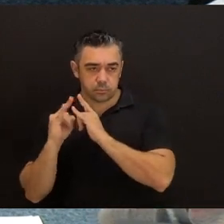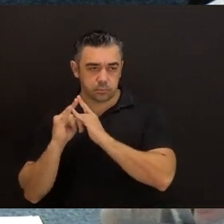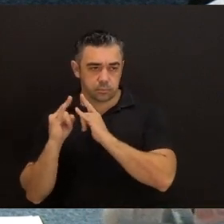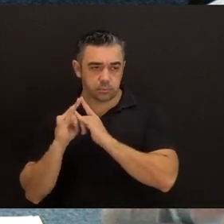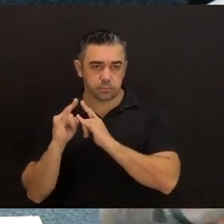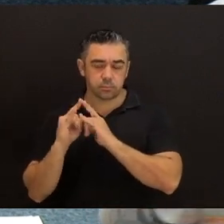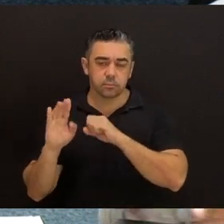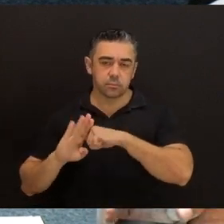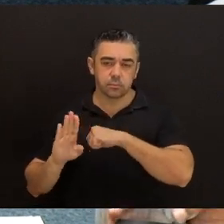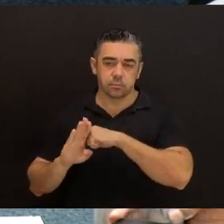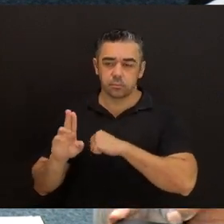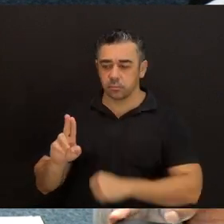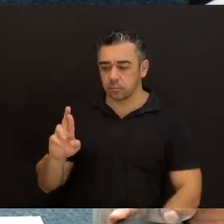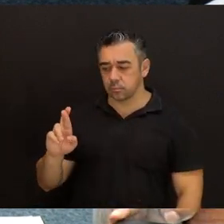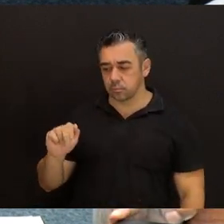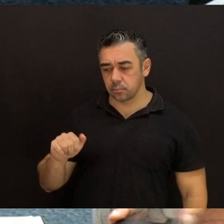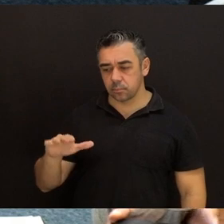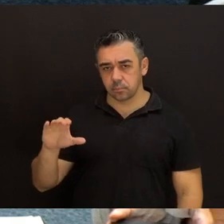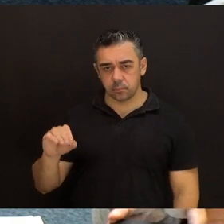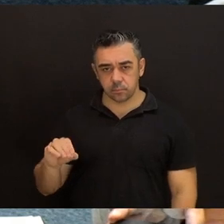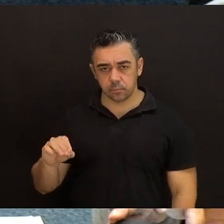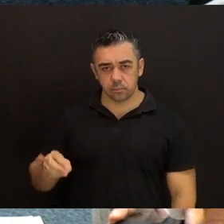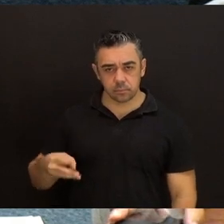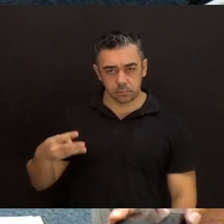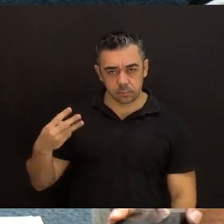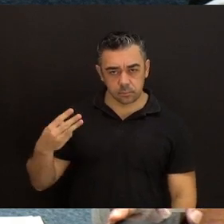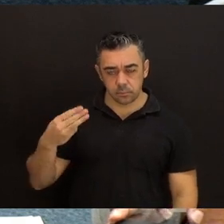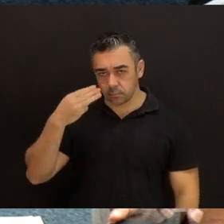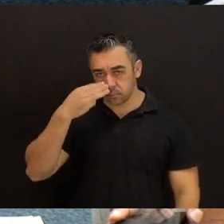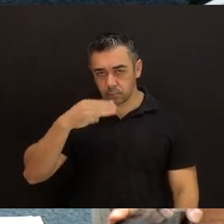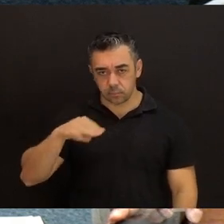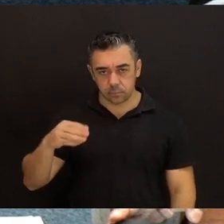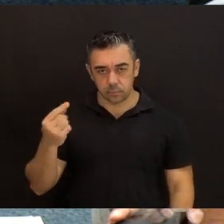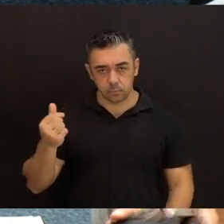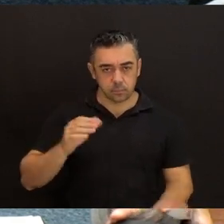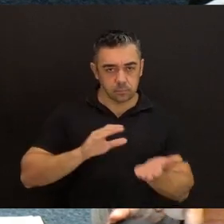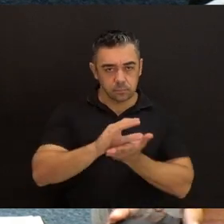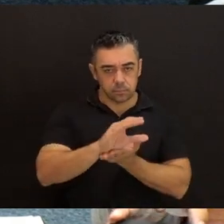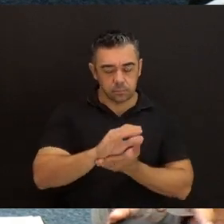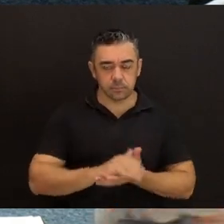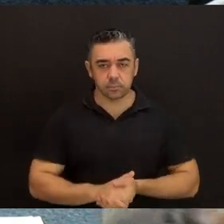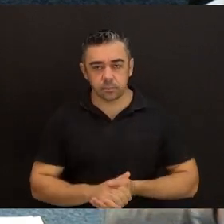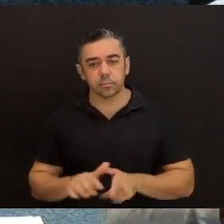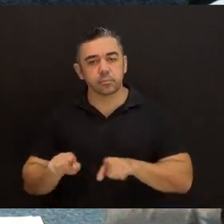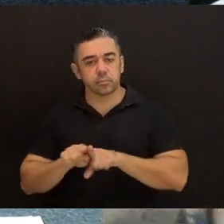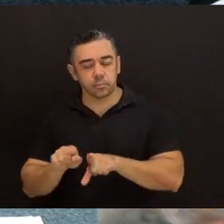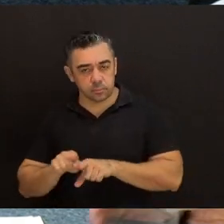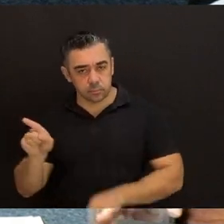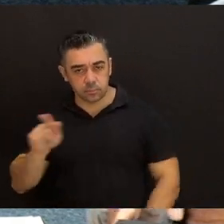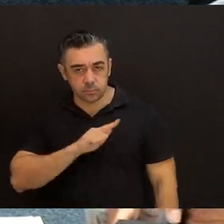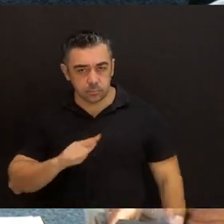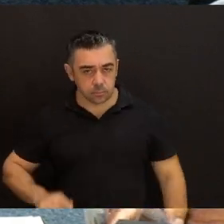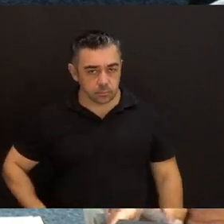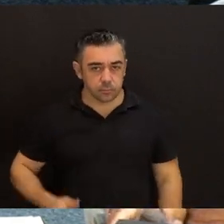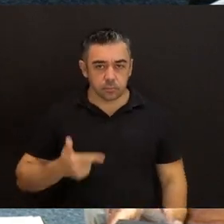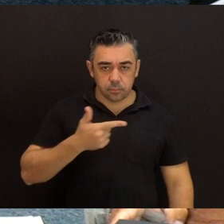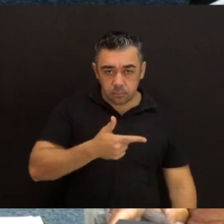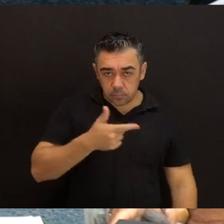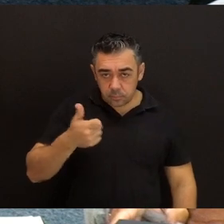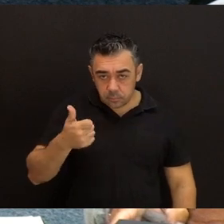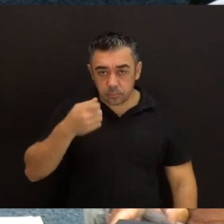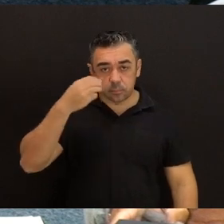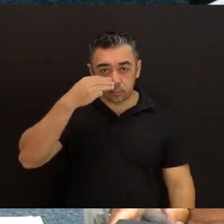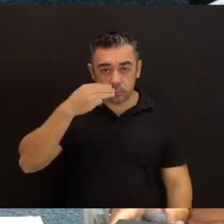Urano um momento de mais de 3 milhões de reais aí vem pelo governo do estado também 21 milhão milhões de reais